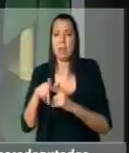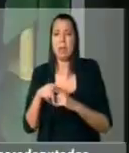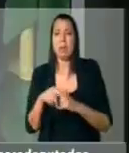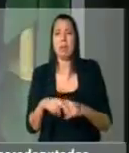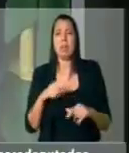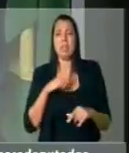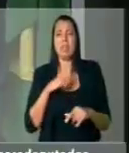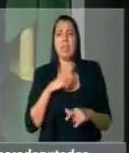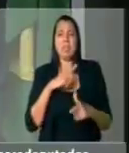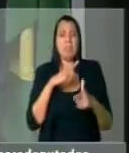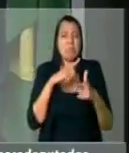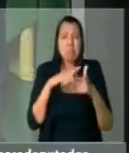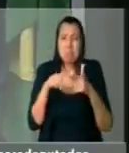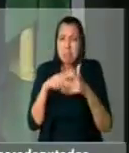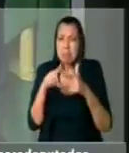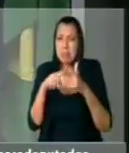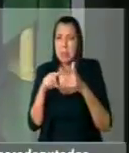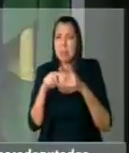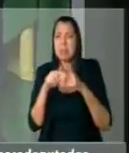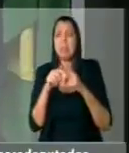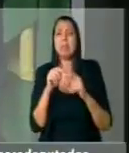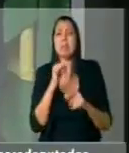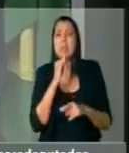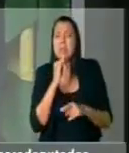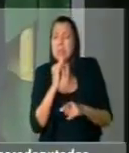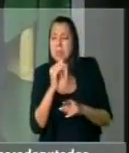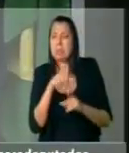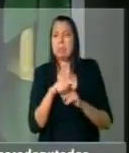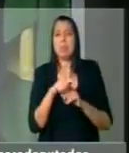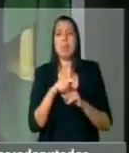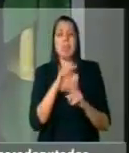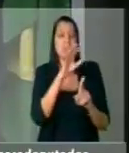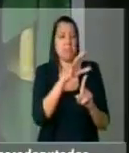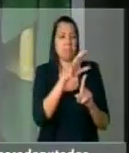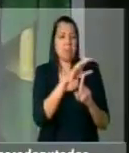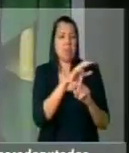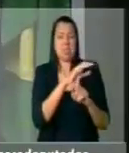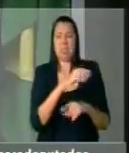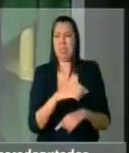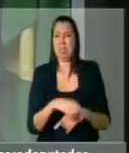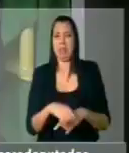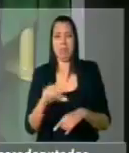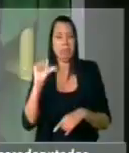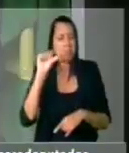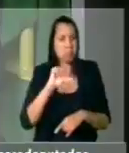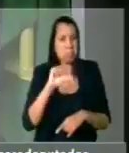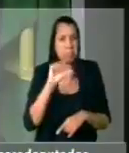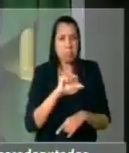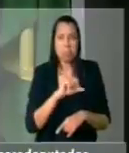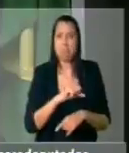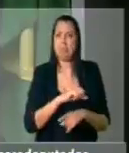péssimo exemplo para a nossa sociedade. Uma influência negativa